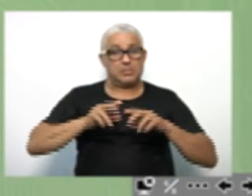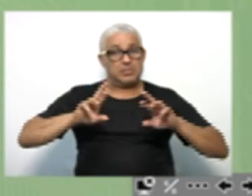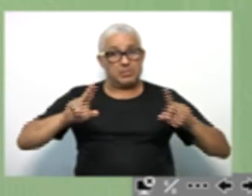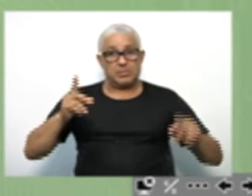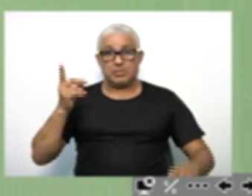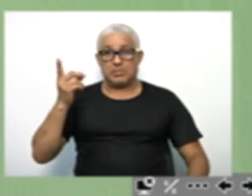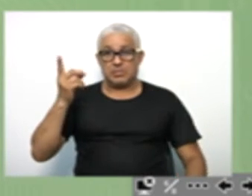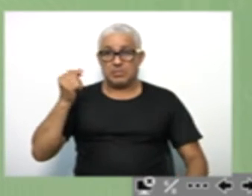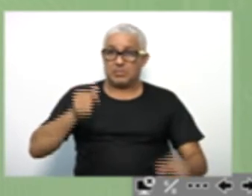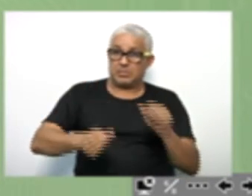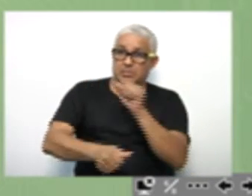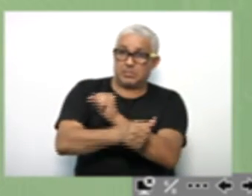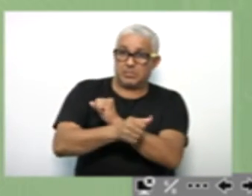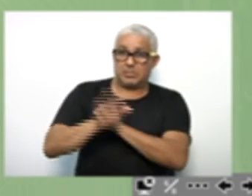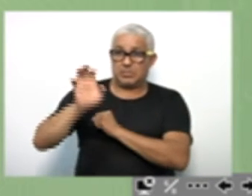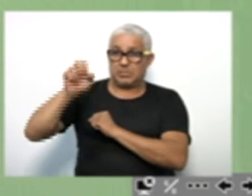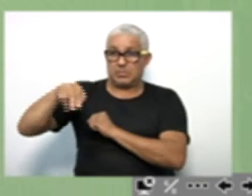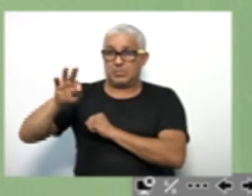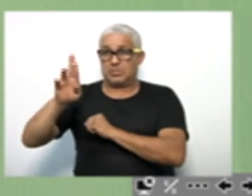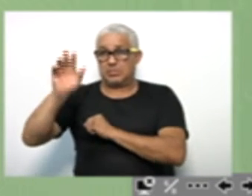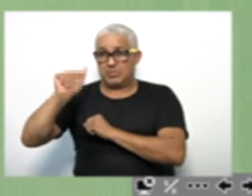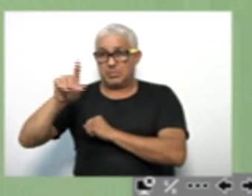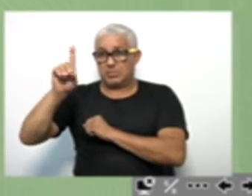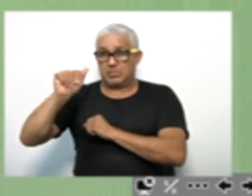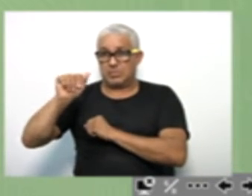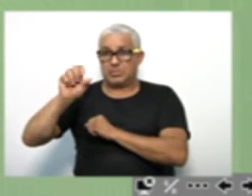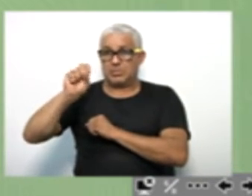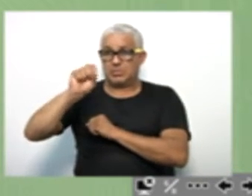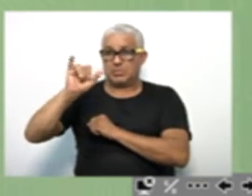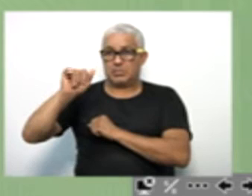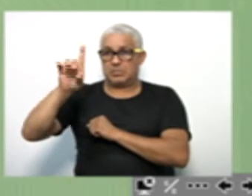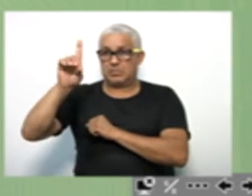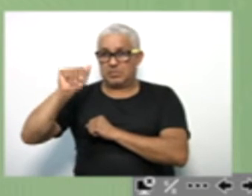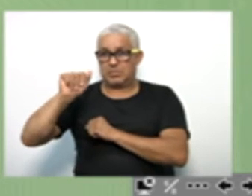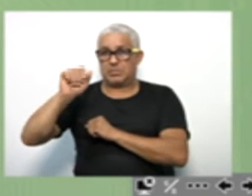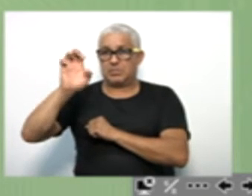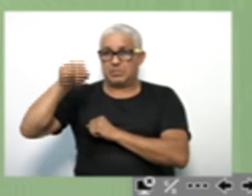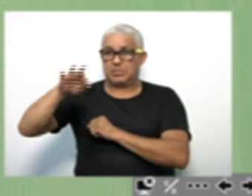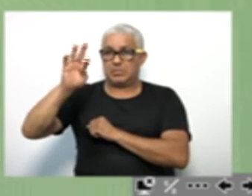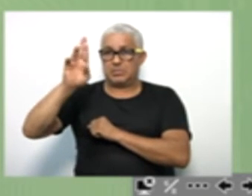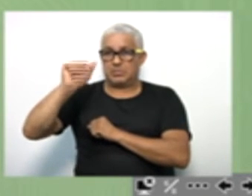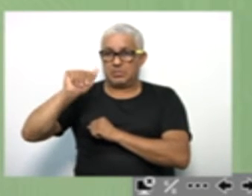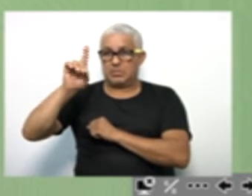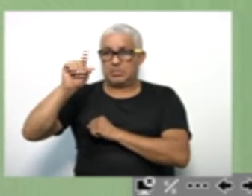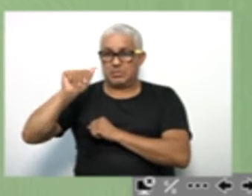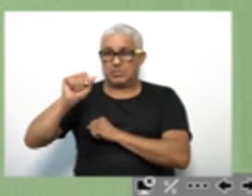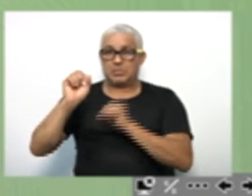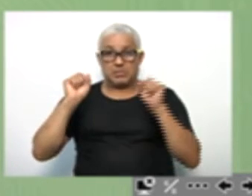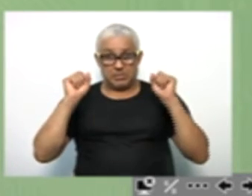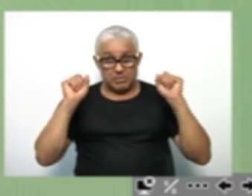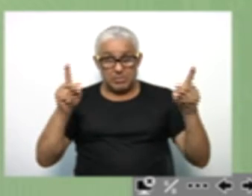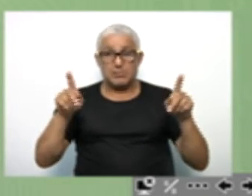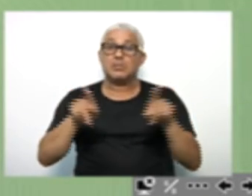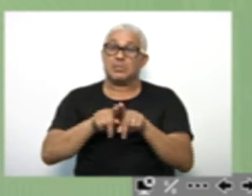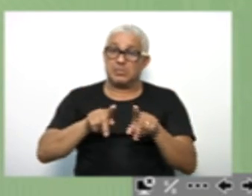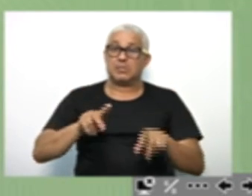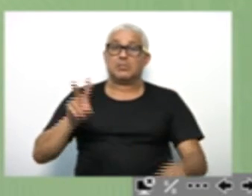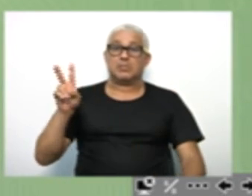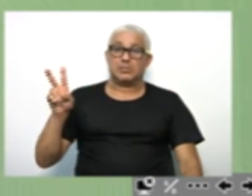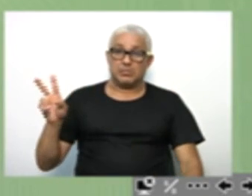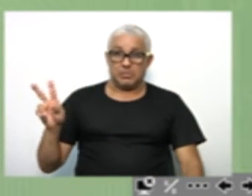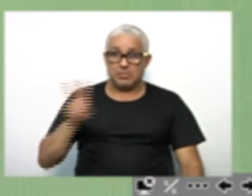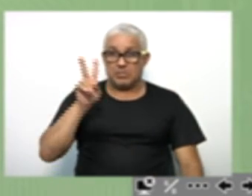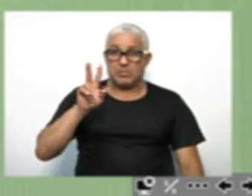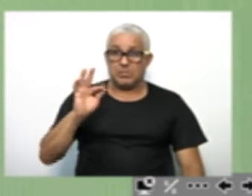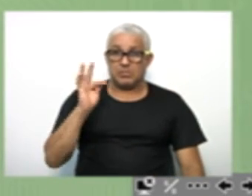Investimento e a entrada, saída e entrada. Ok? E o valor futuro líquido, em vez